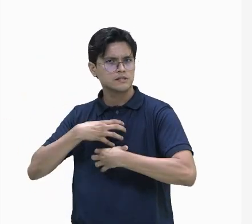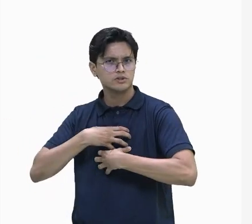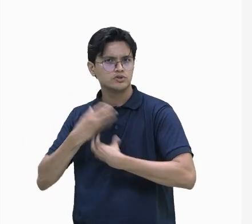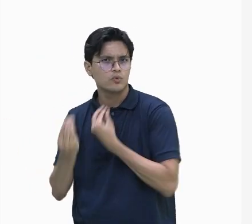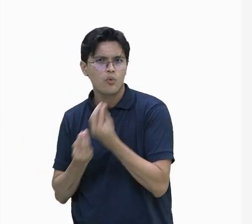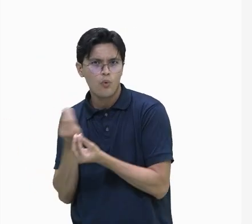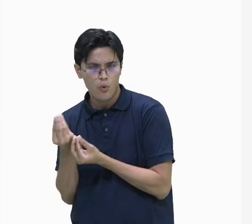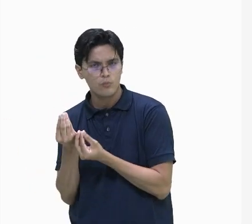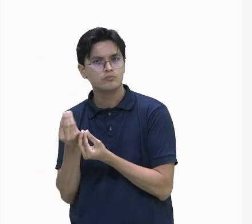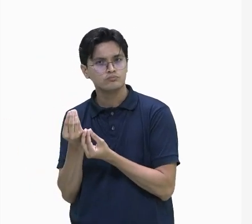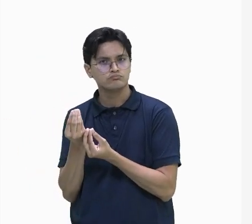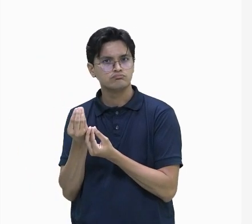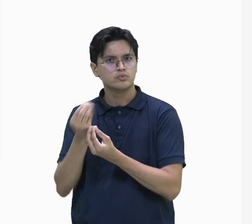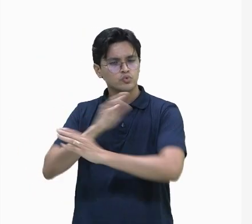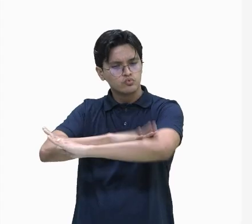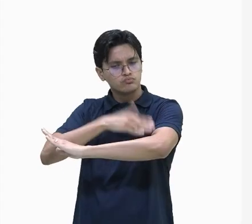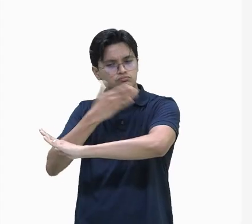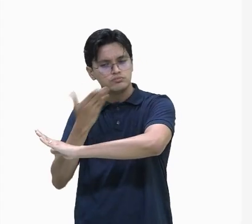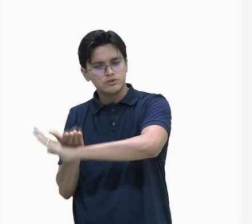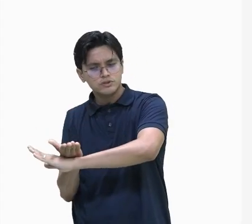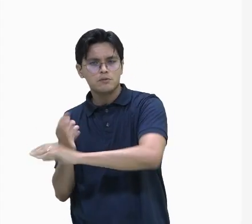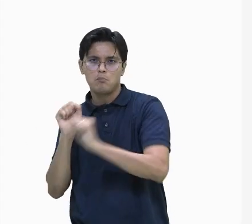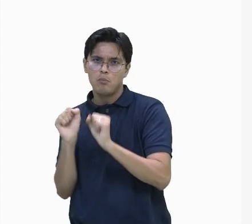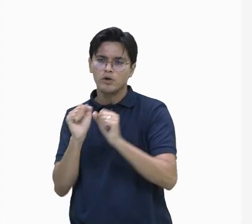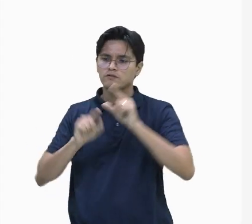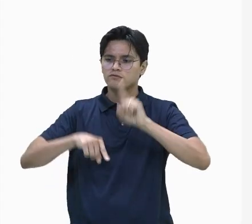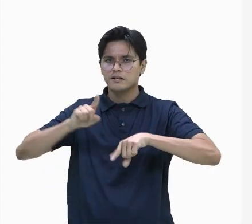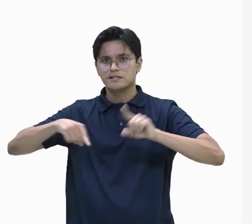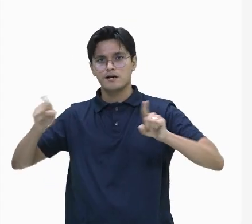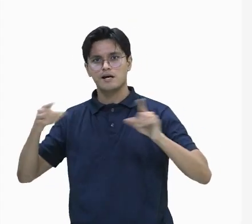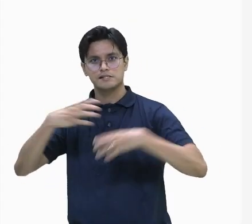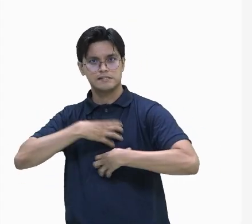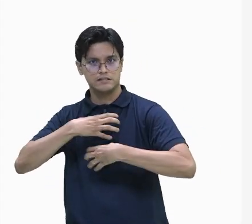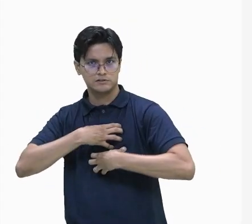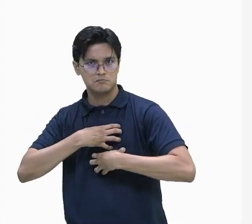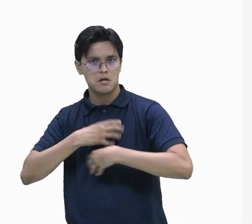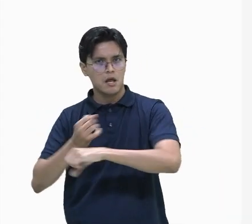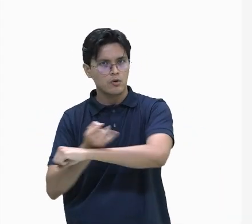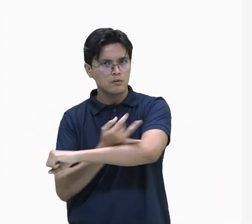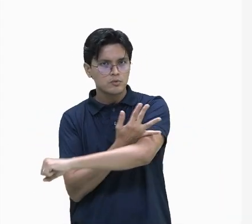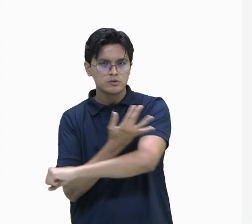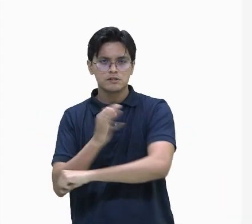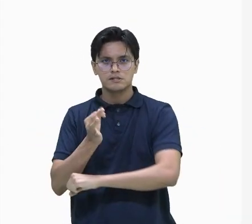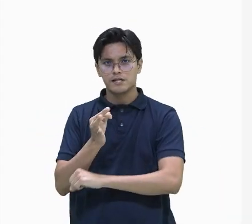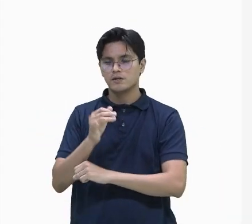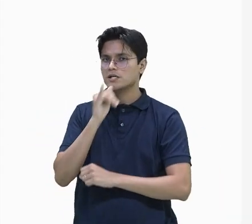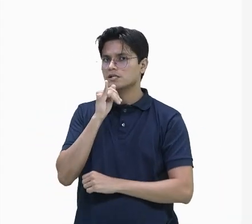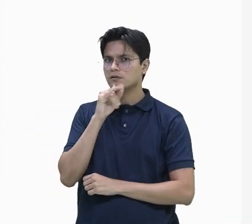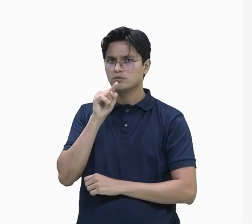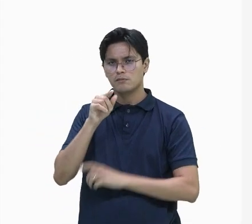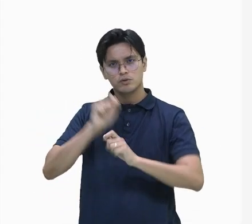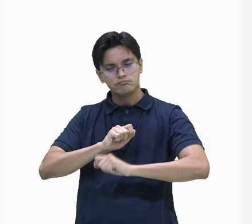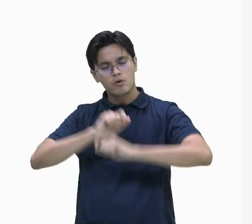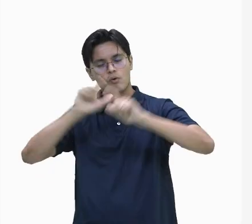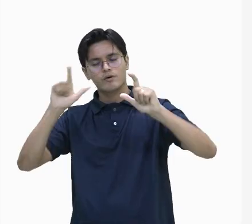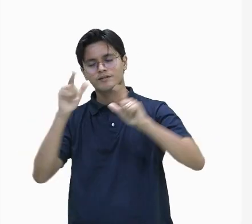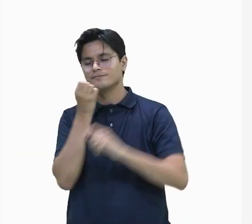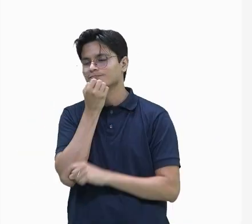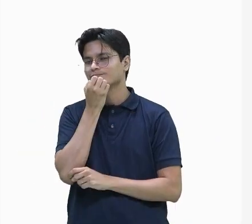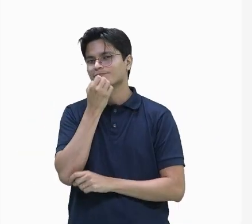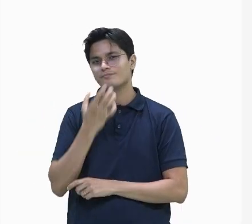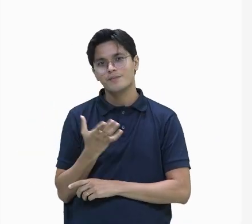pode variar. Você pode acordar de bom humor e acontecer algo e ali algo fazer